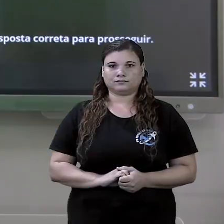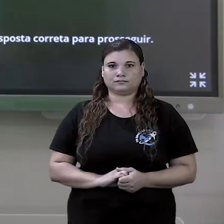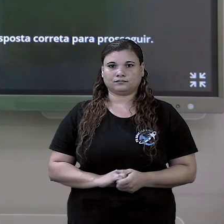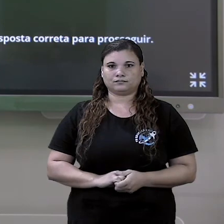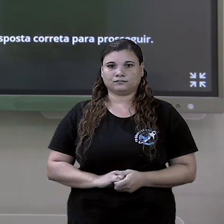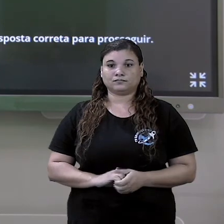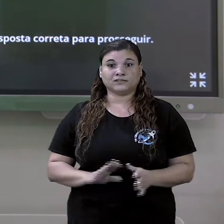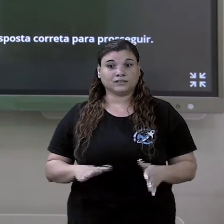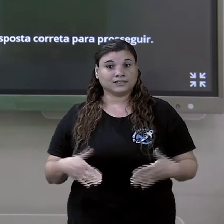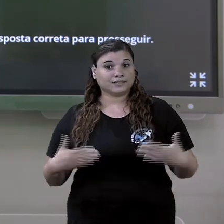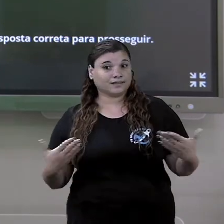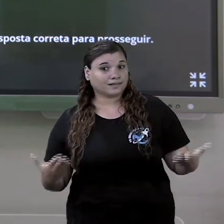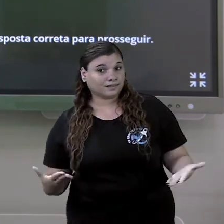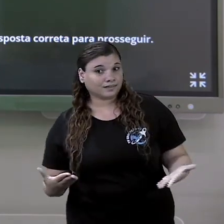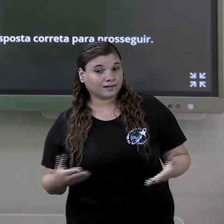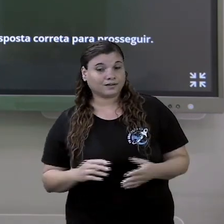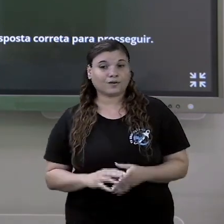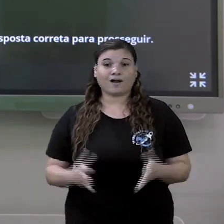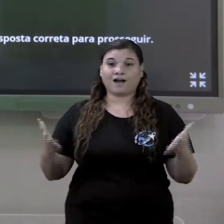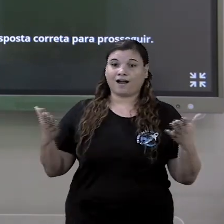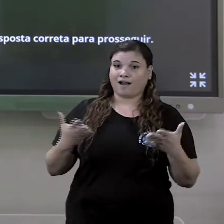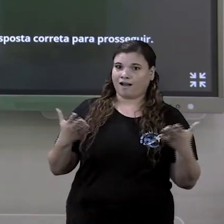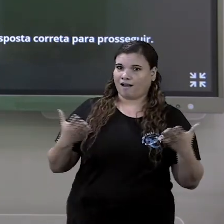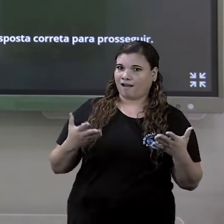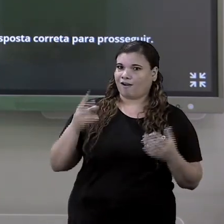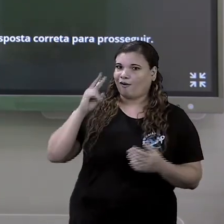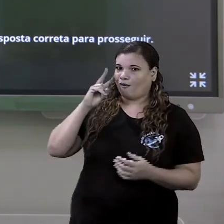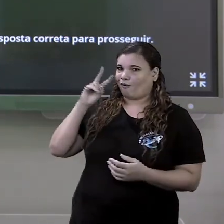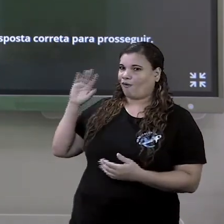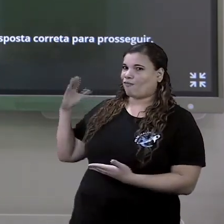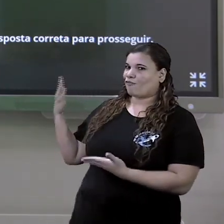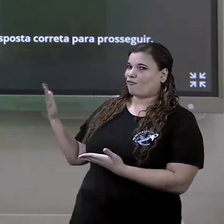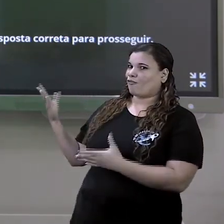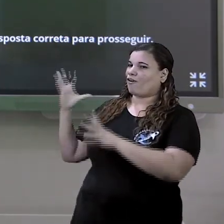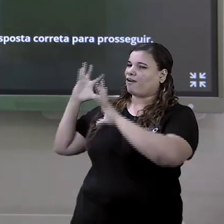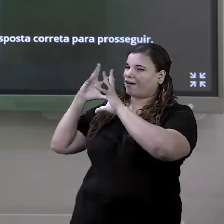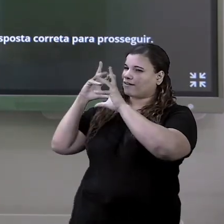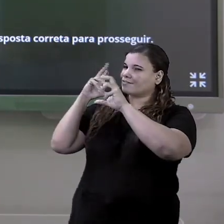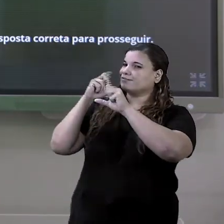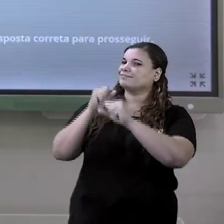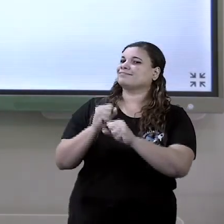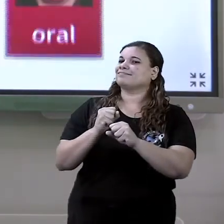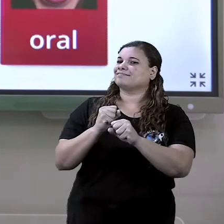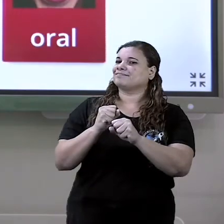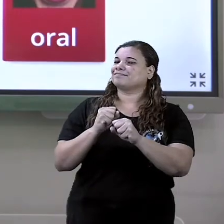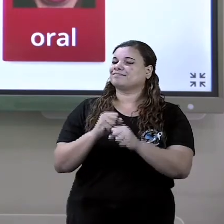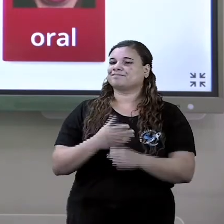Como eu disse para vocês, agora é o nosso momento de revisão. Vamos lá?